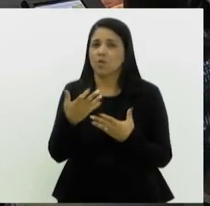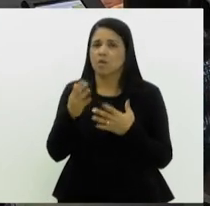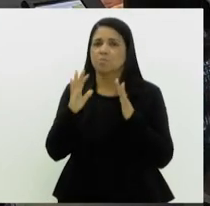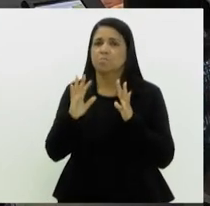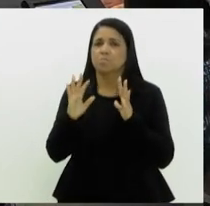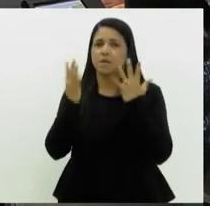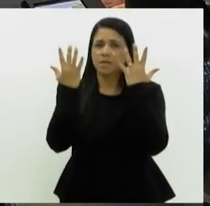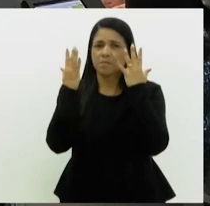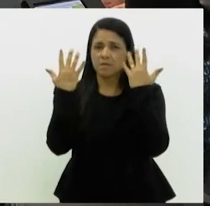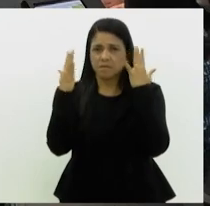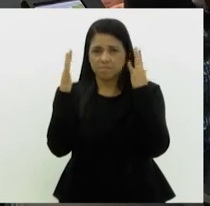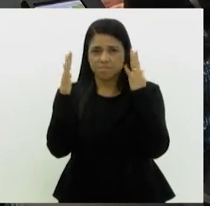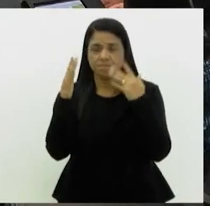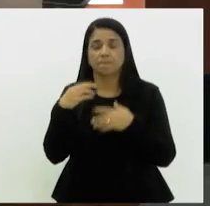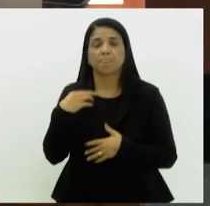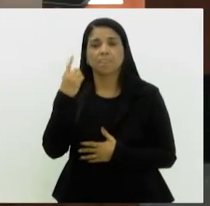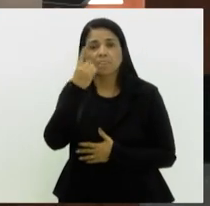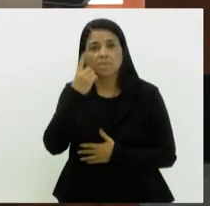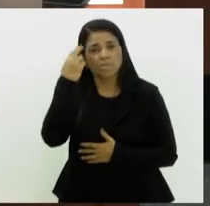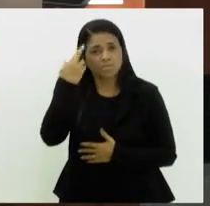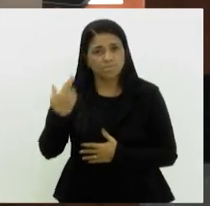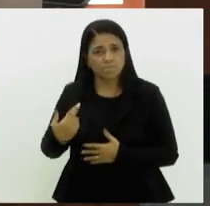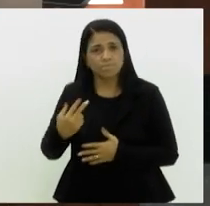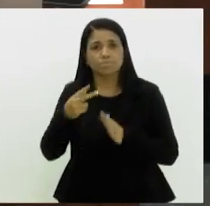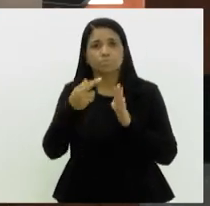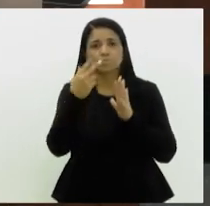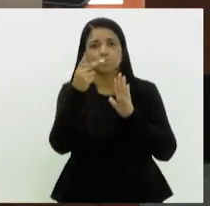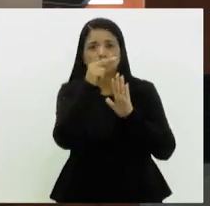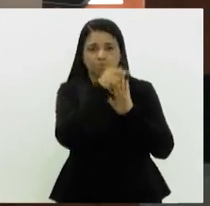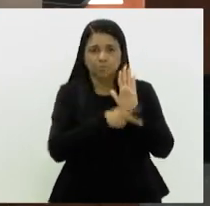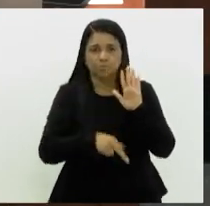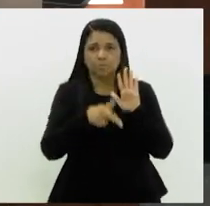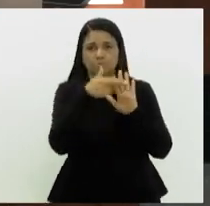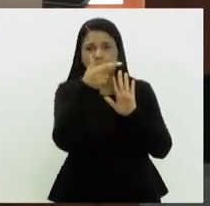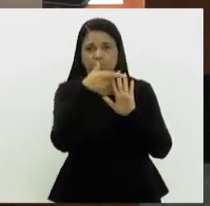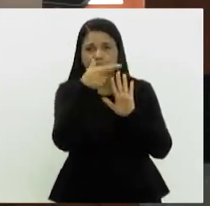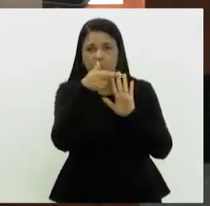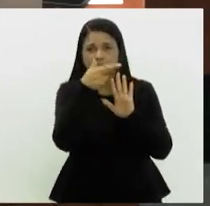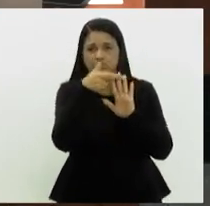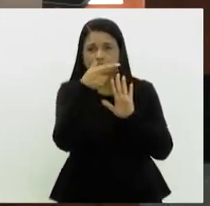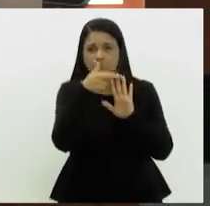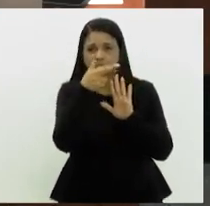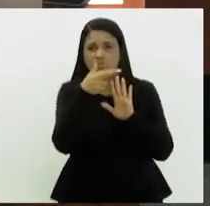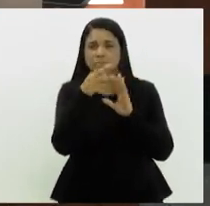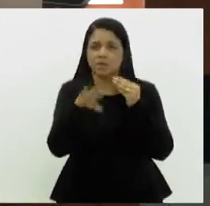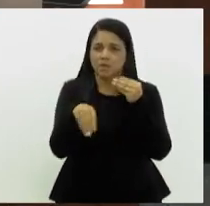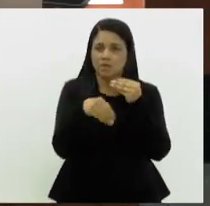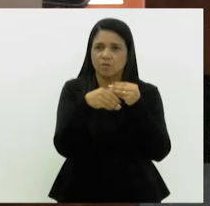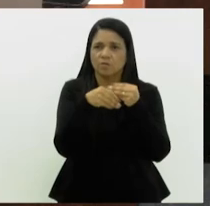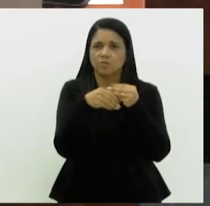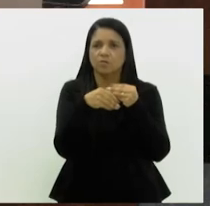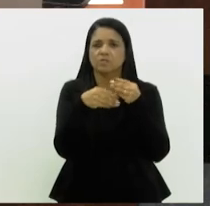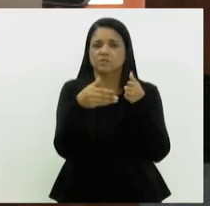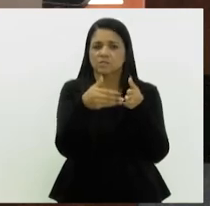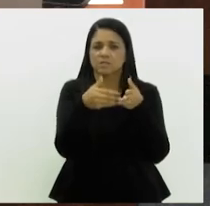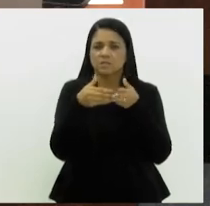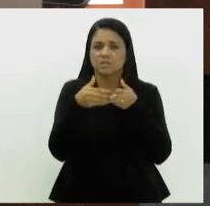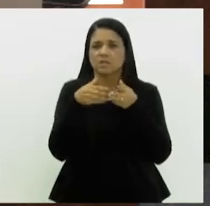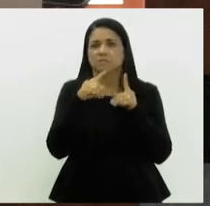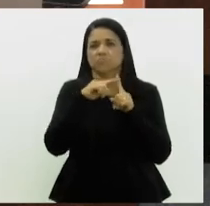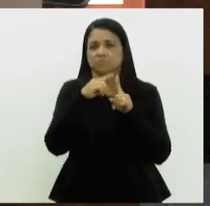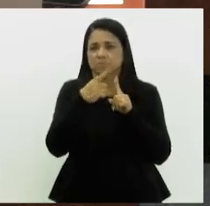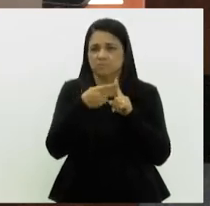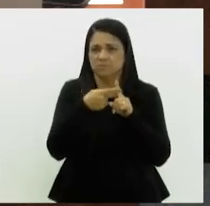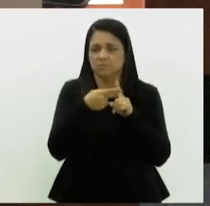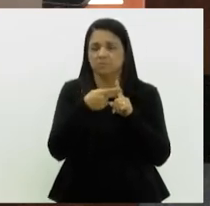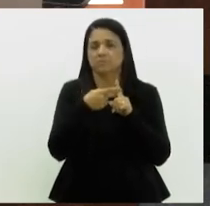Renata Souza por esse projeto de resolução que inclui a previsão de licença maternidade e